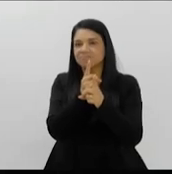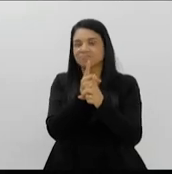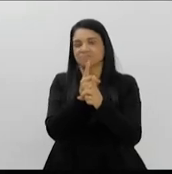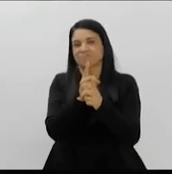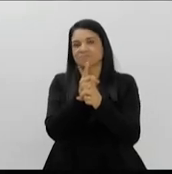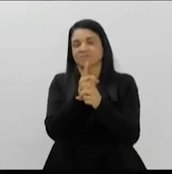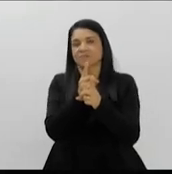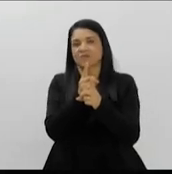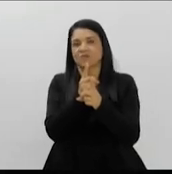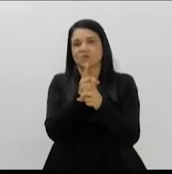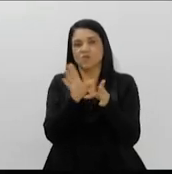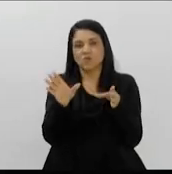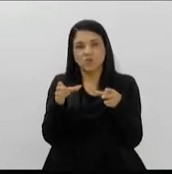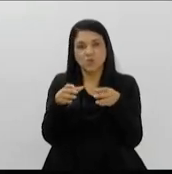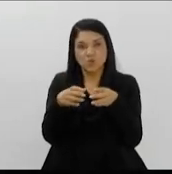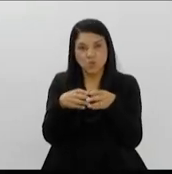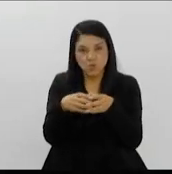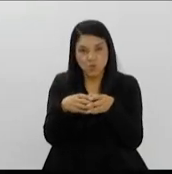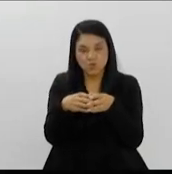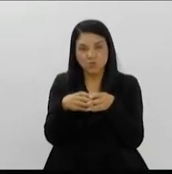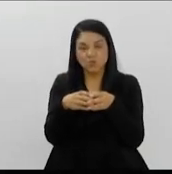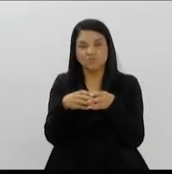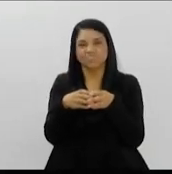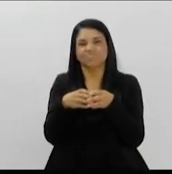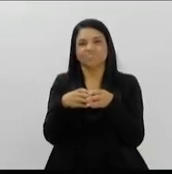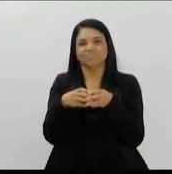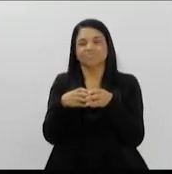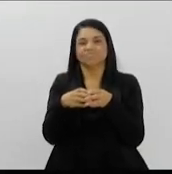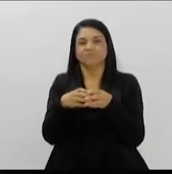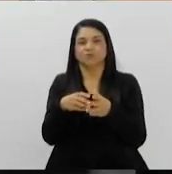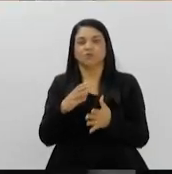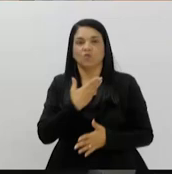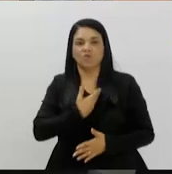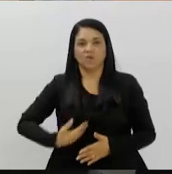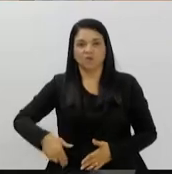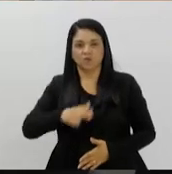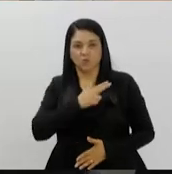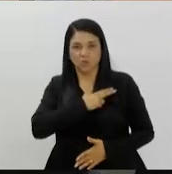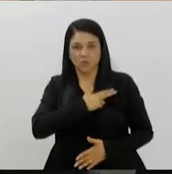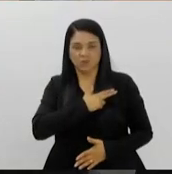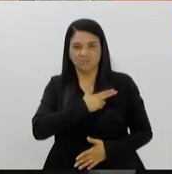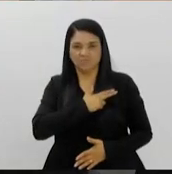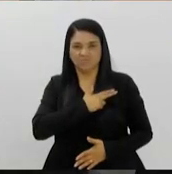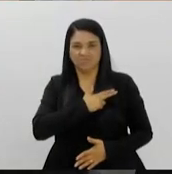essa cambada do desgoverno Lula é hipócrita. Muito obrigado, senhor presidente.